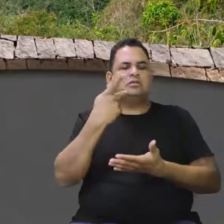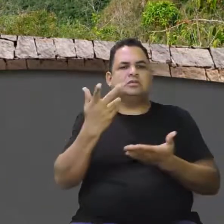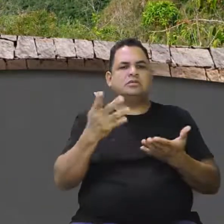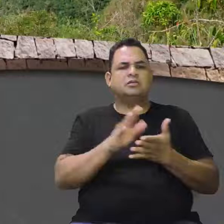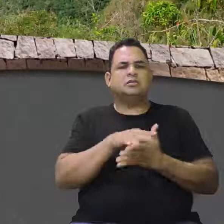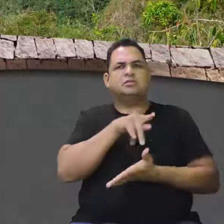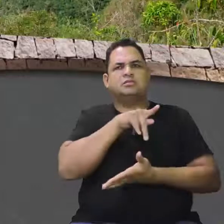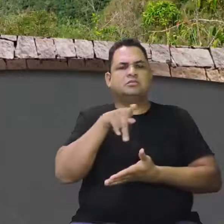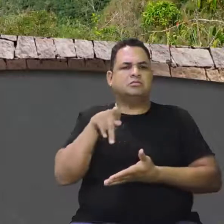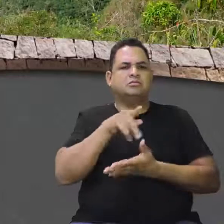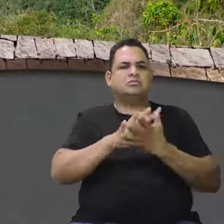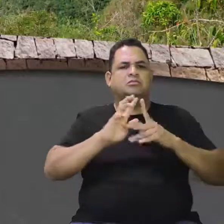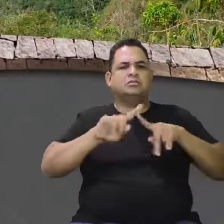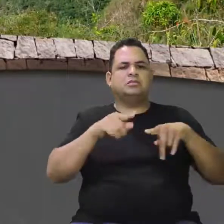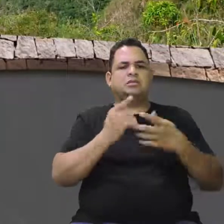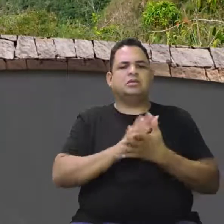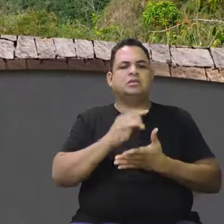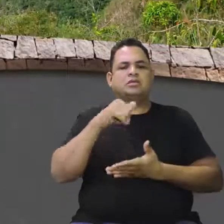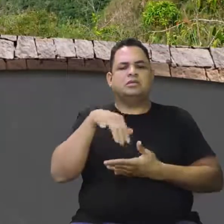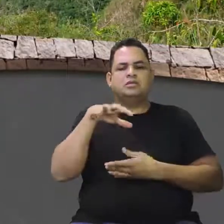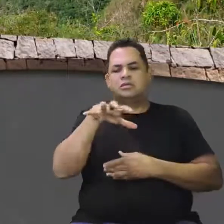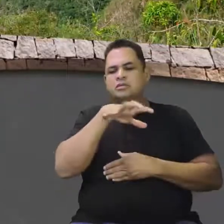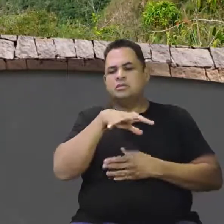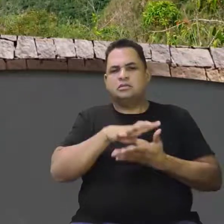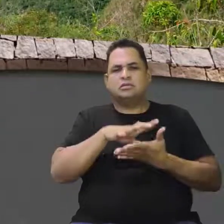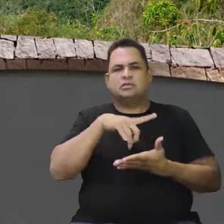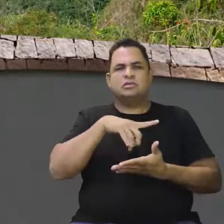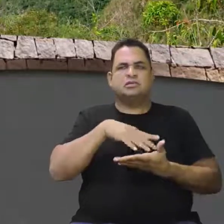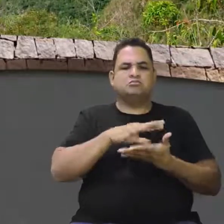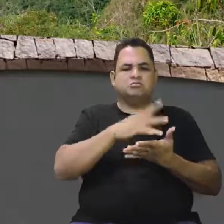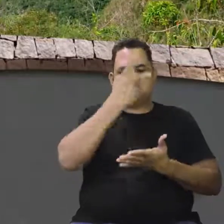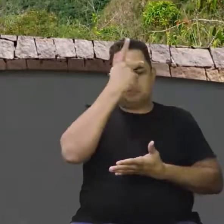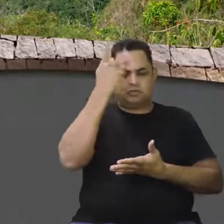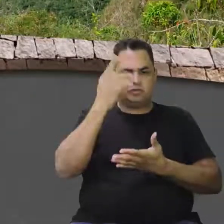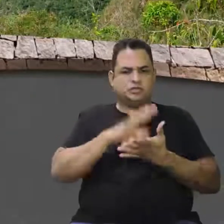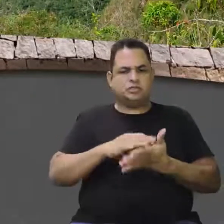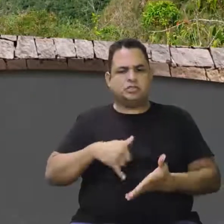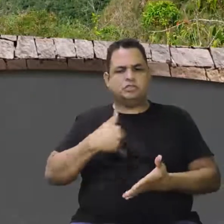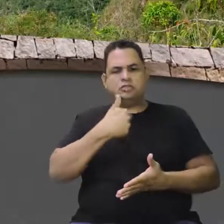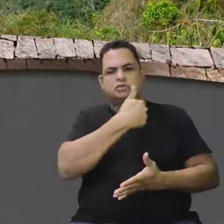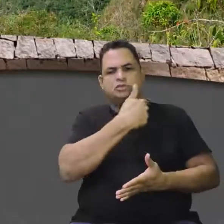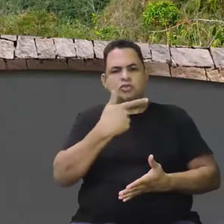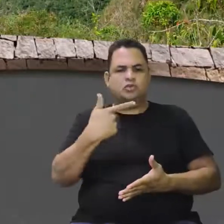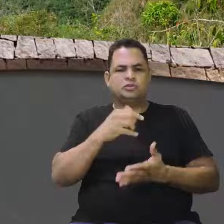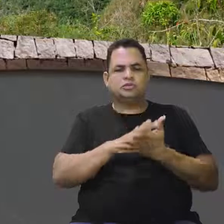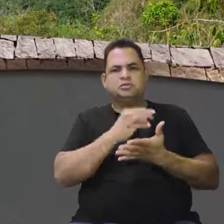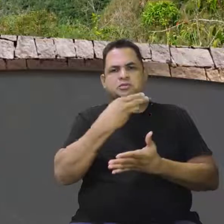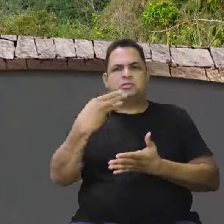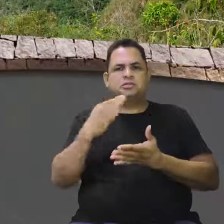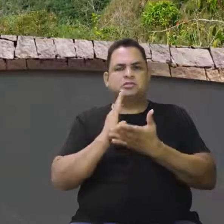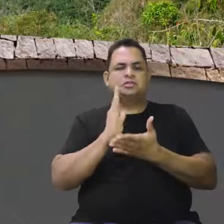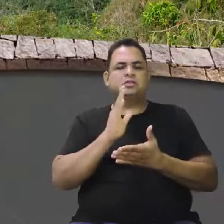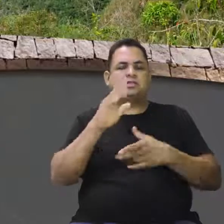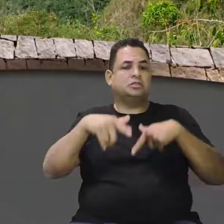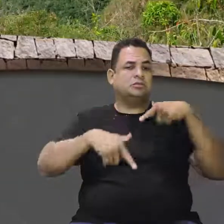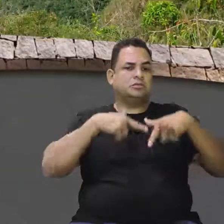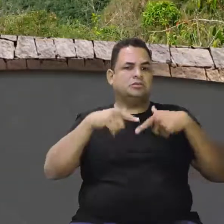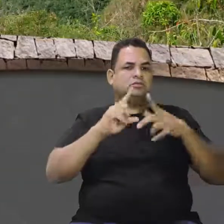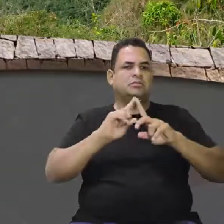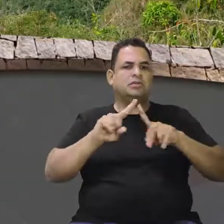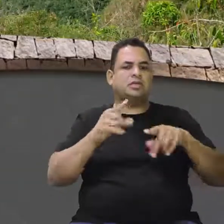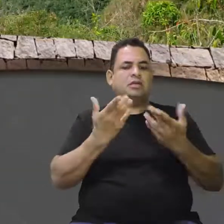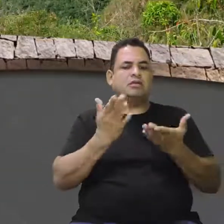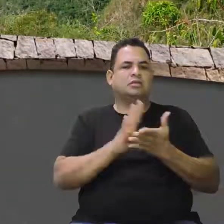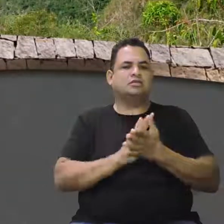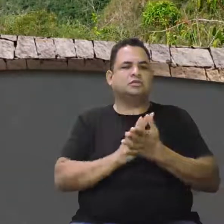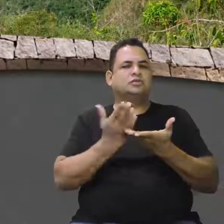repente, professor, mas aqui na minha área eu tenho pessoas com 12, 13 anos que trabalham já, mas de acordo